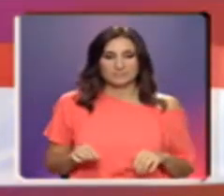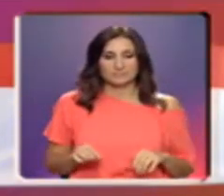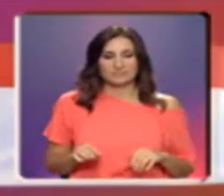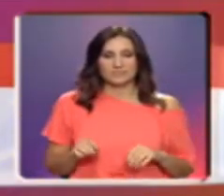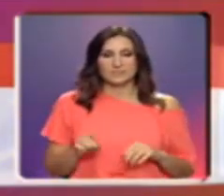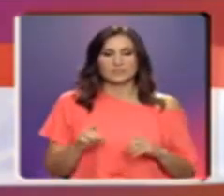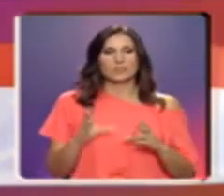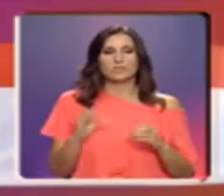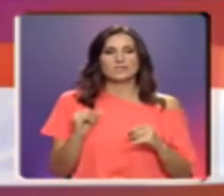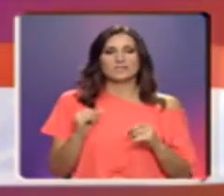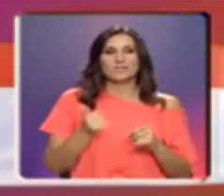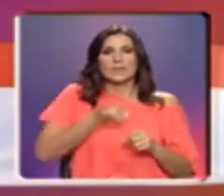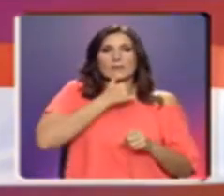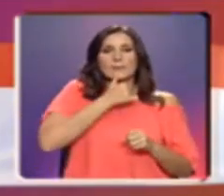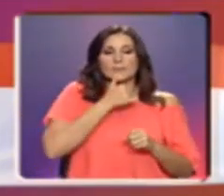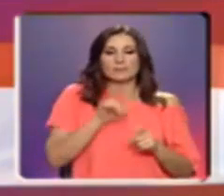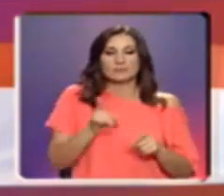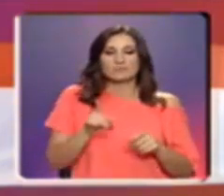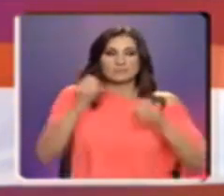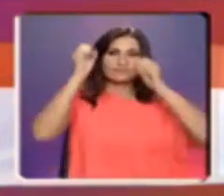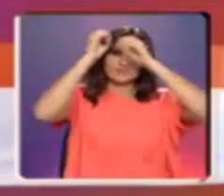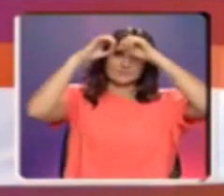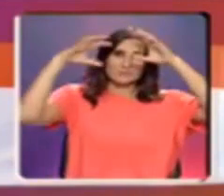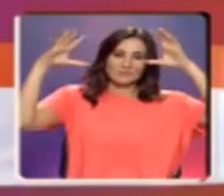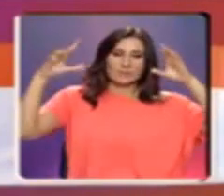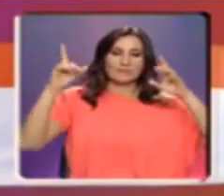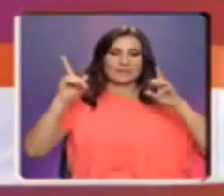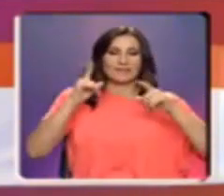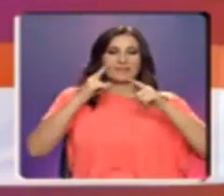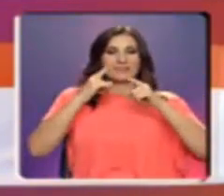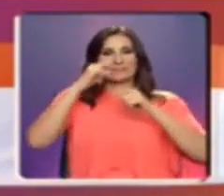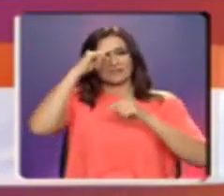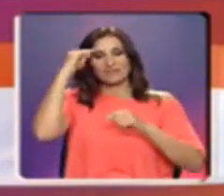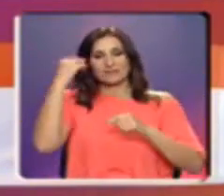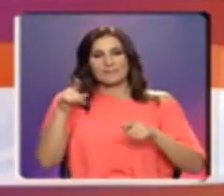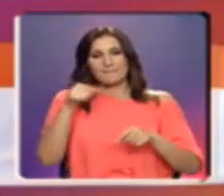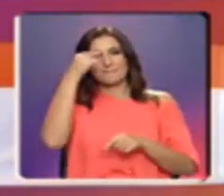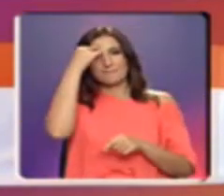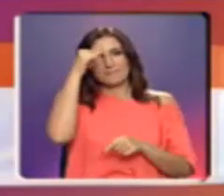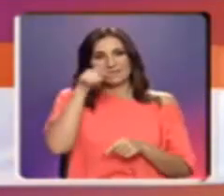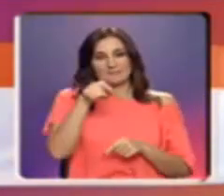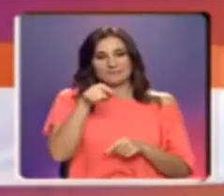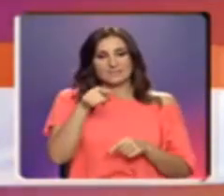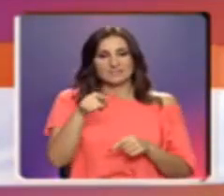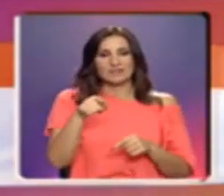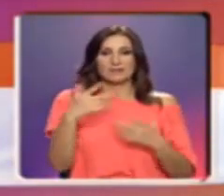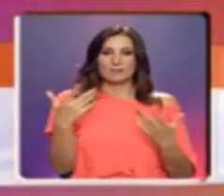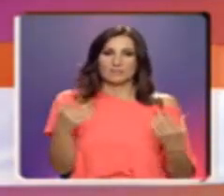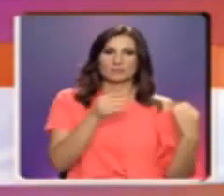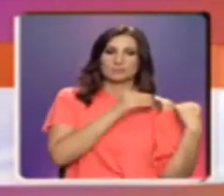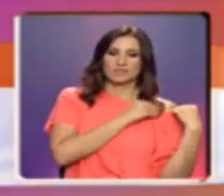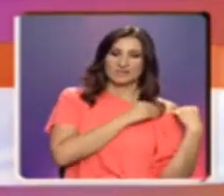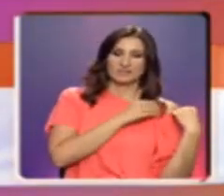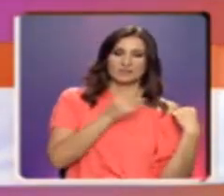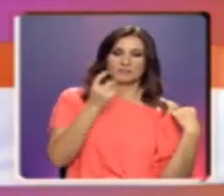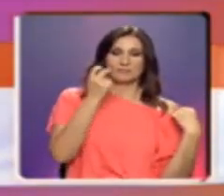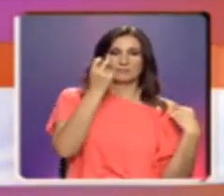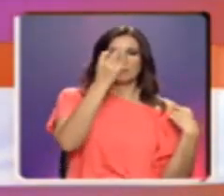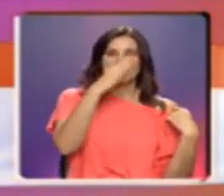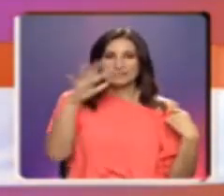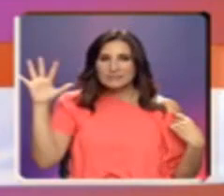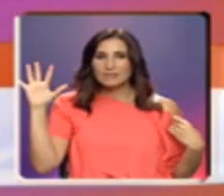grandes aflições, a noção completa da dificuldade que era aquilo que tínhamos fazer. E pensa neste cargo como uma coisa que o vai ser para a vida